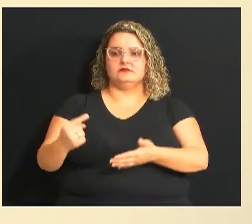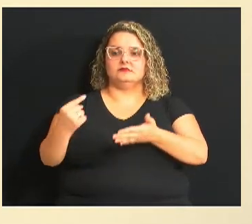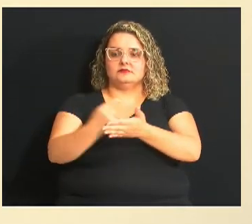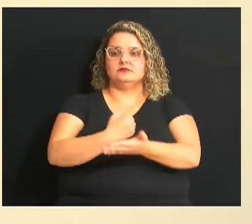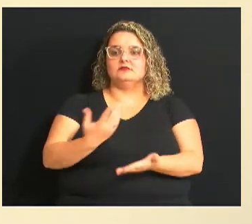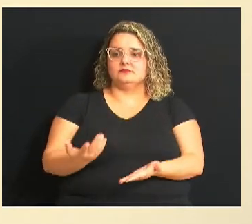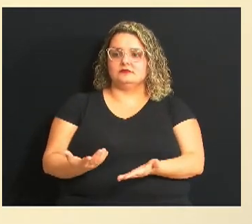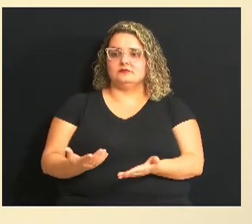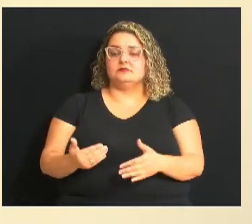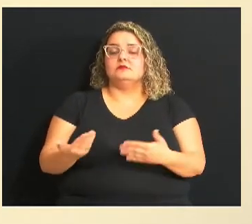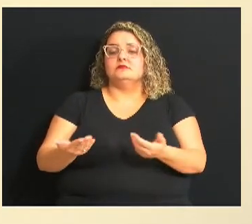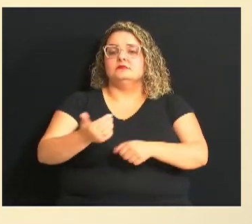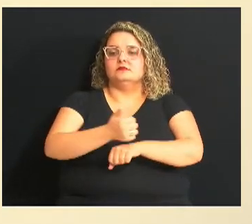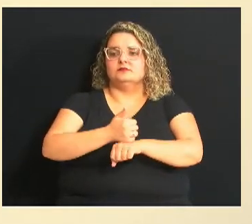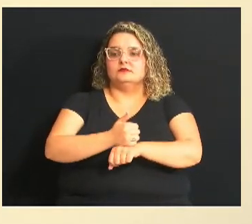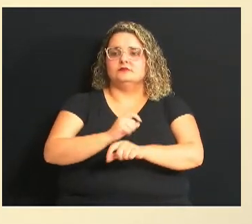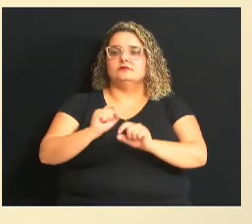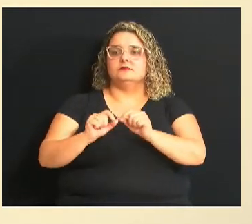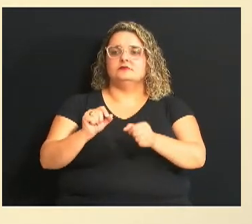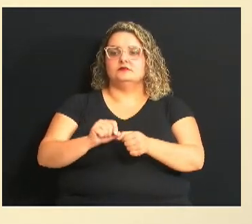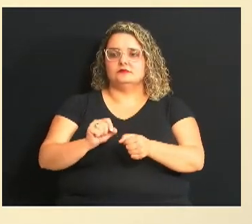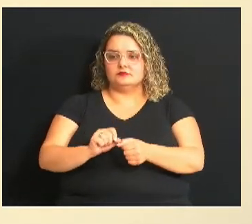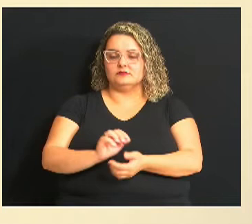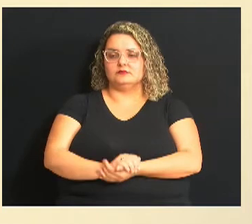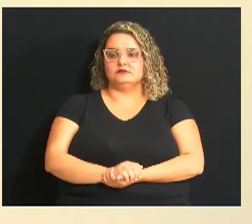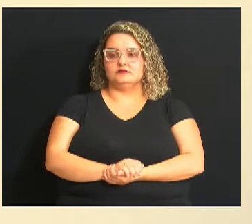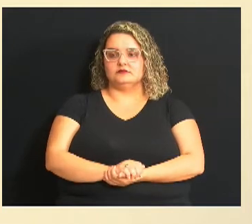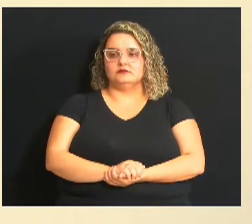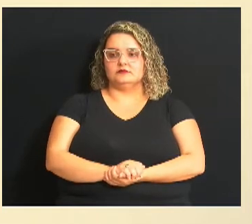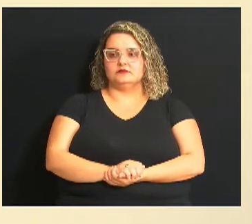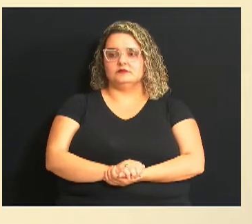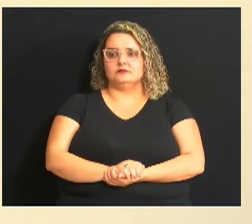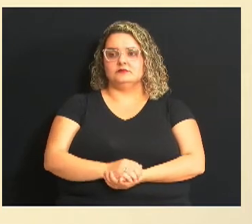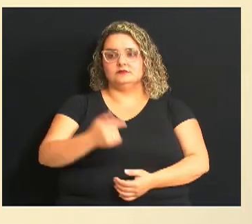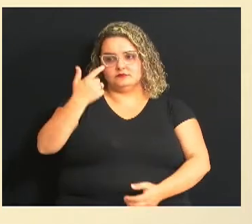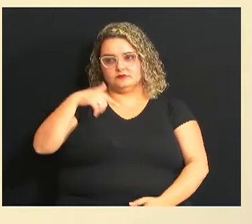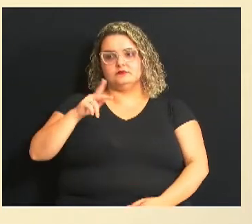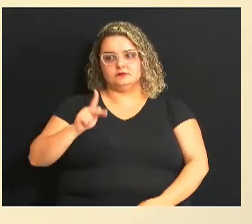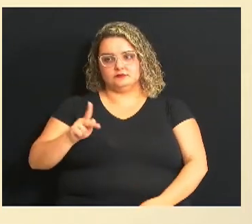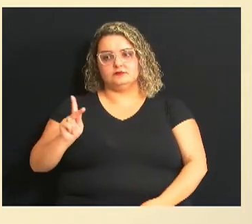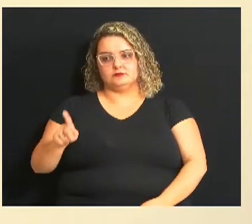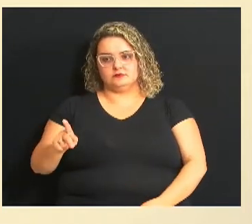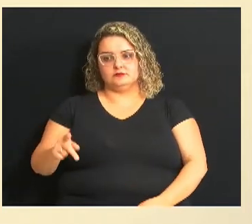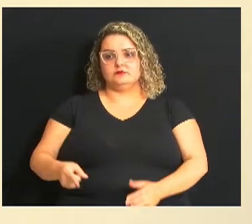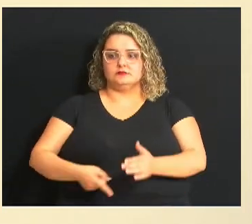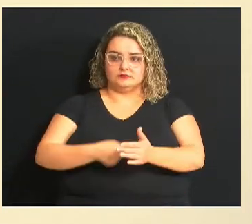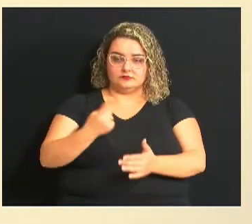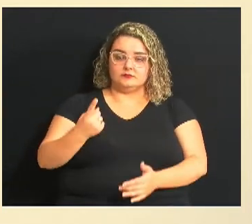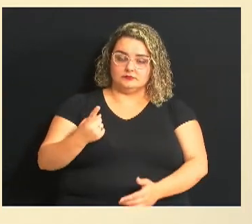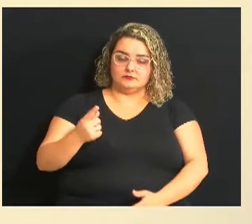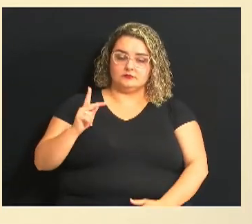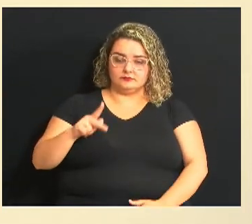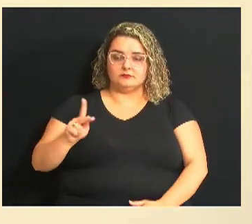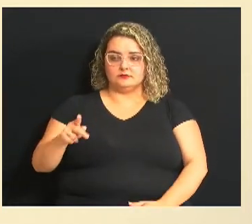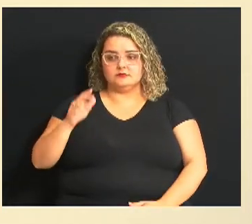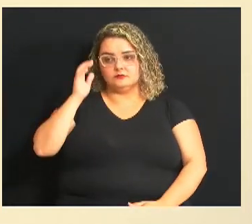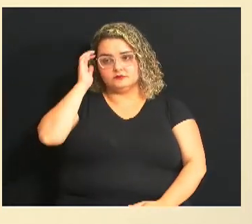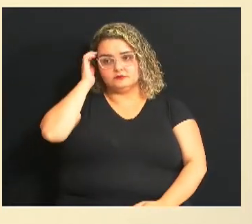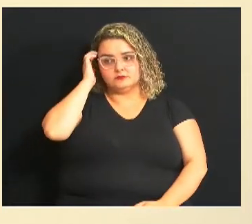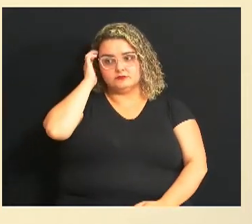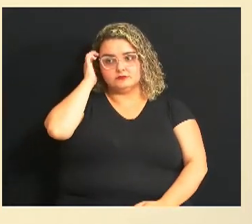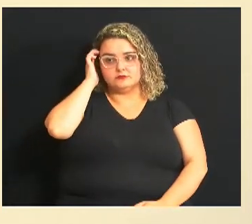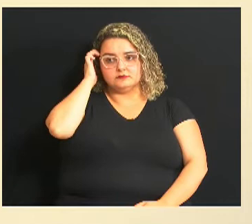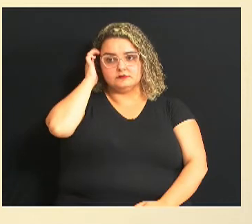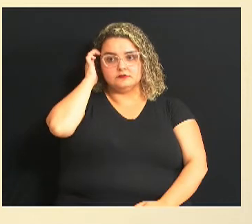é a sua profissão, o que você faz, eu sou professor. Em primeiro lugar, professor, eu estou